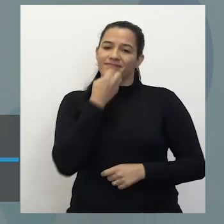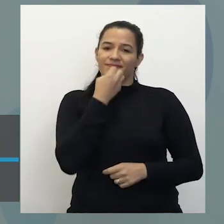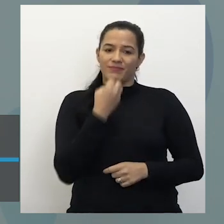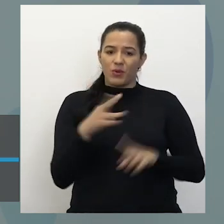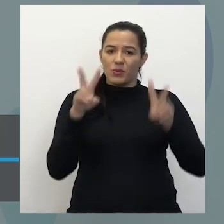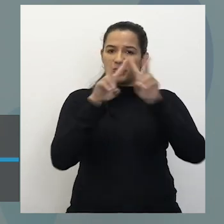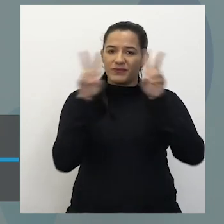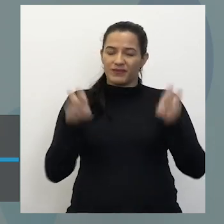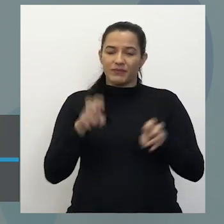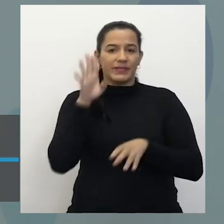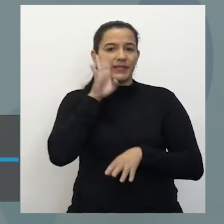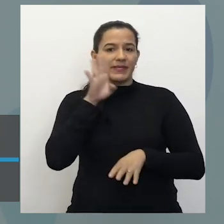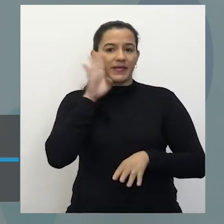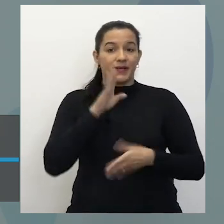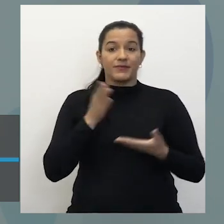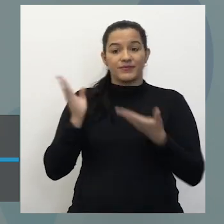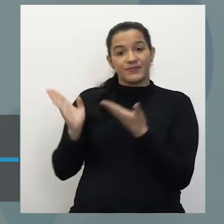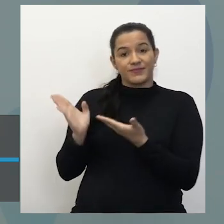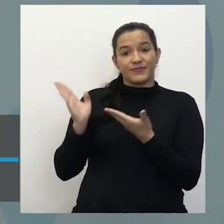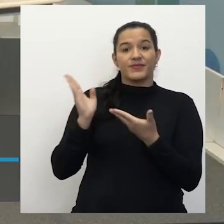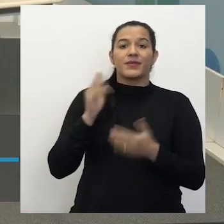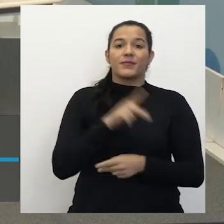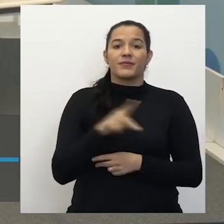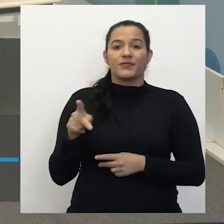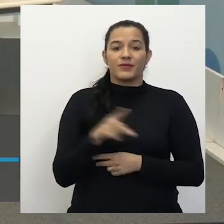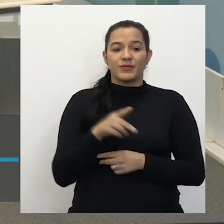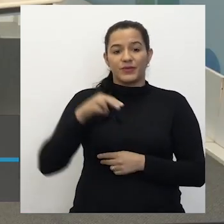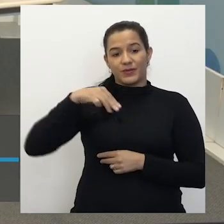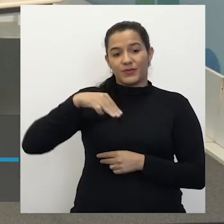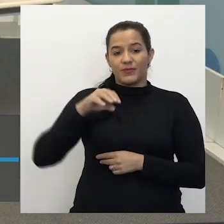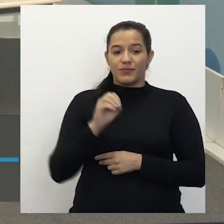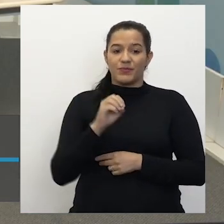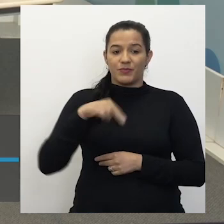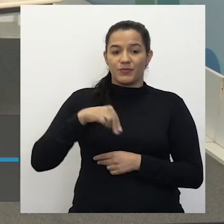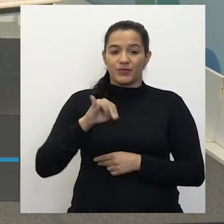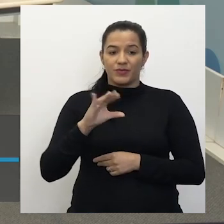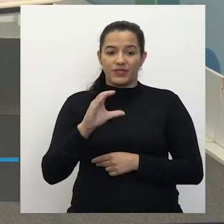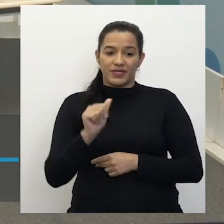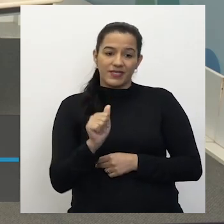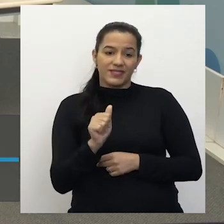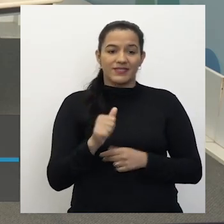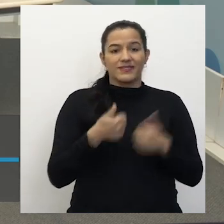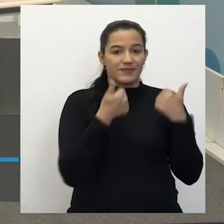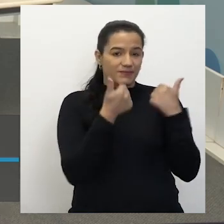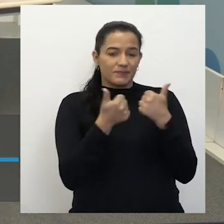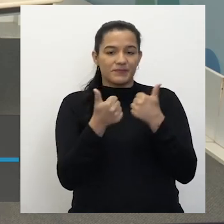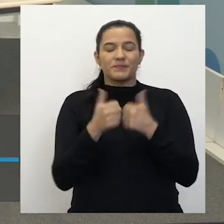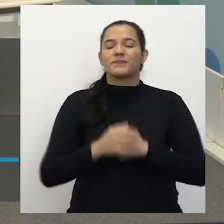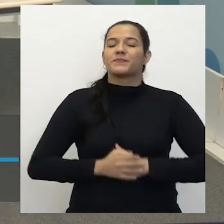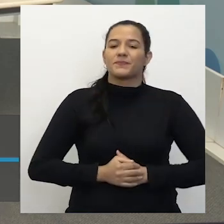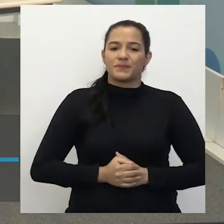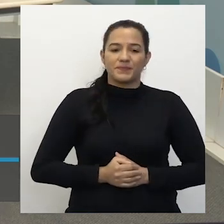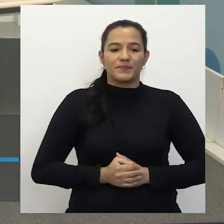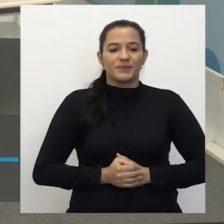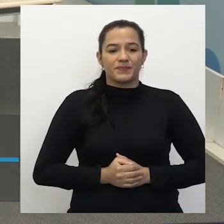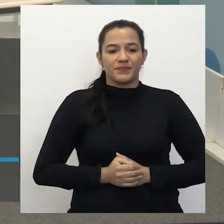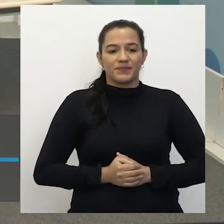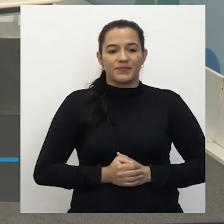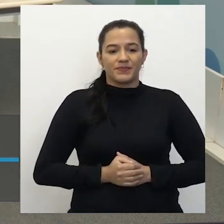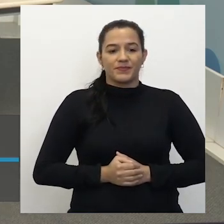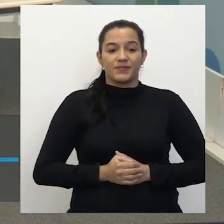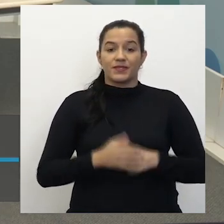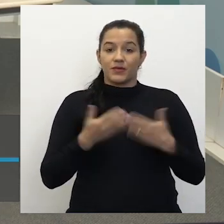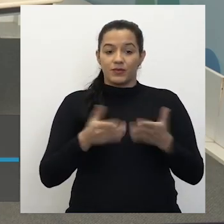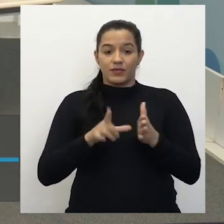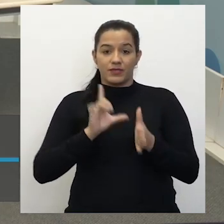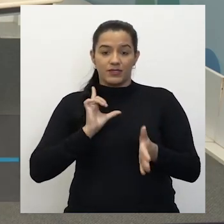uma aula. A professora de hoje é a professora Mônica. Tudo bem, Mônica? Tudo bem. Então vamos lá então. Antes de eu passar a palavra para ela,